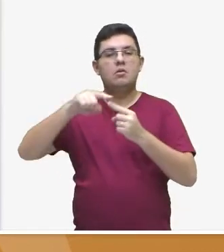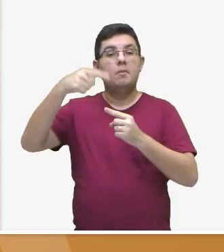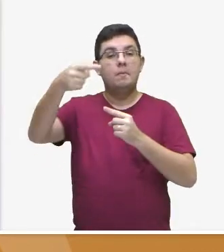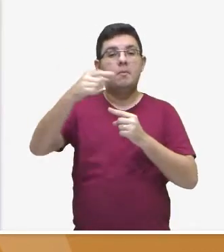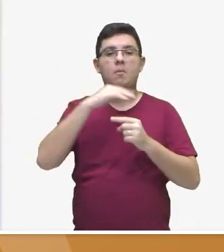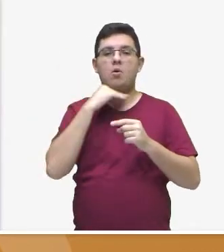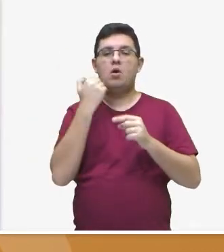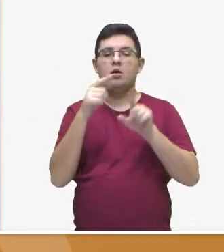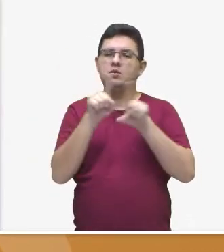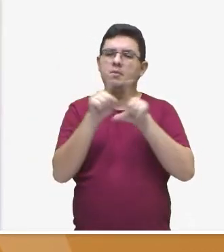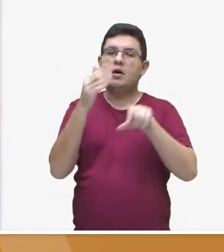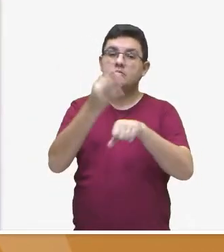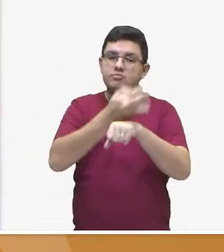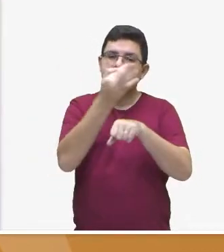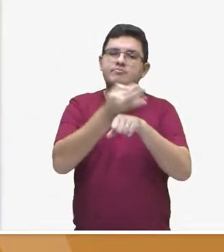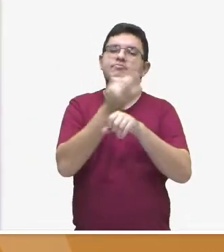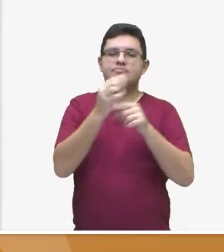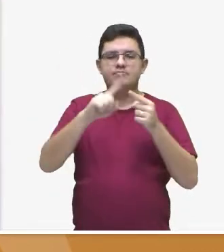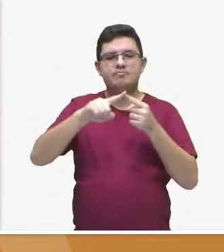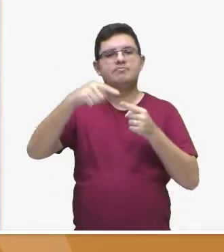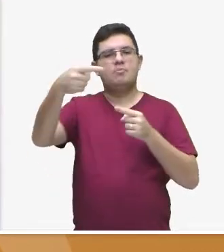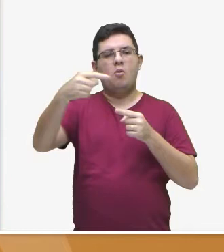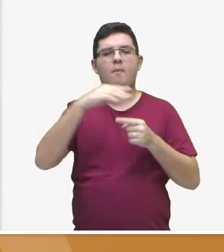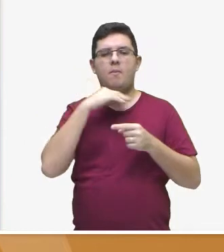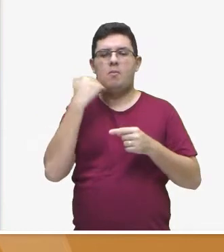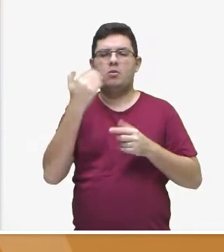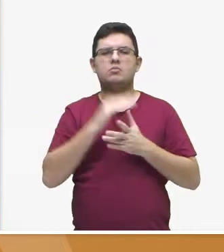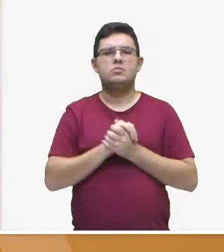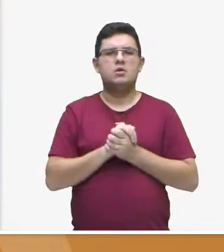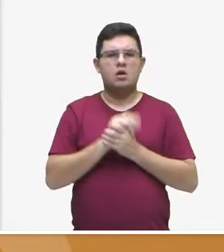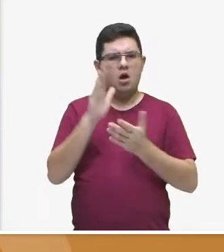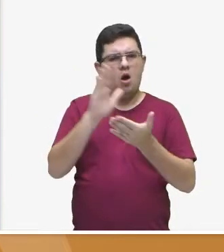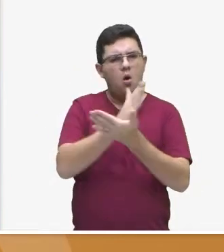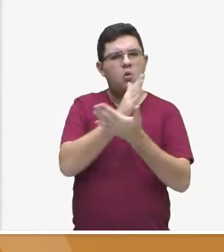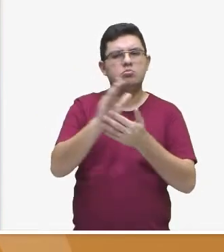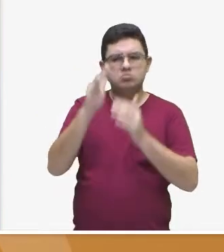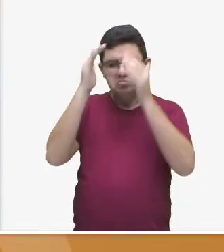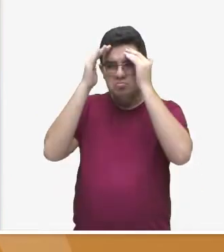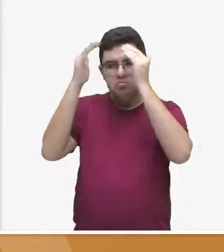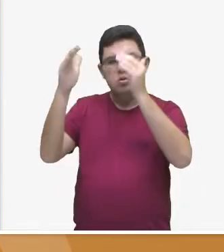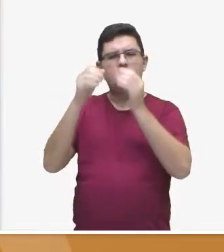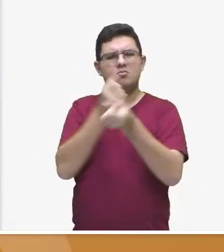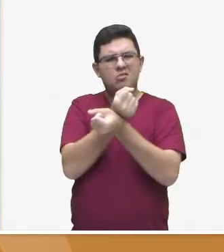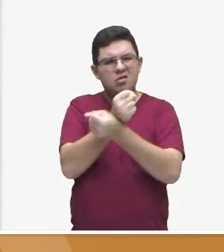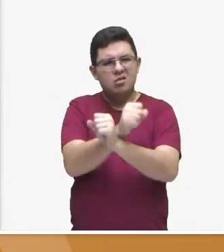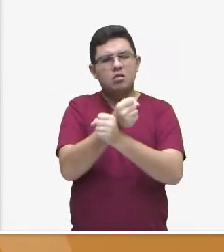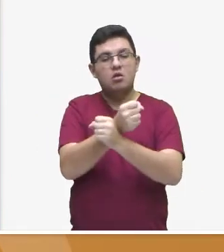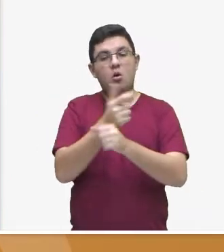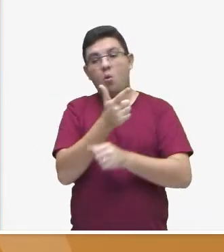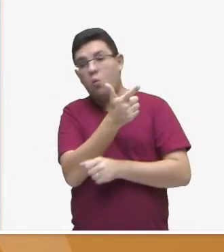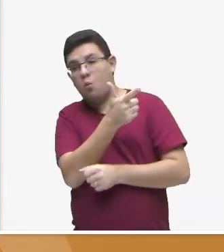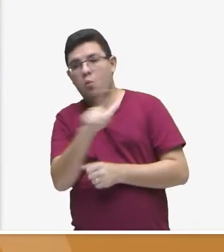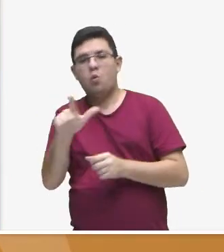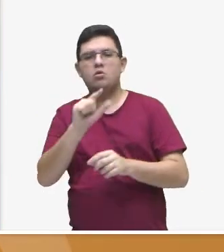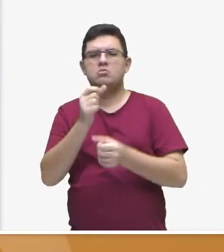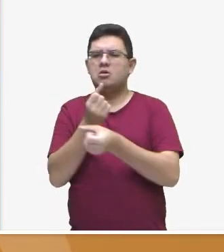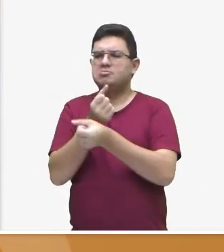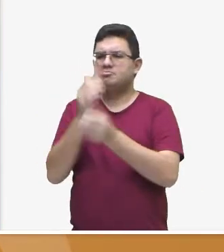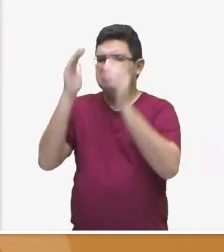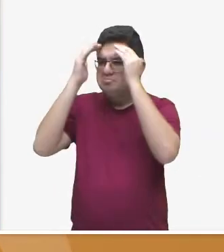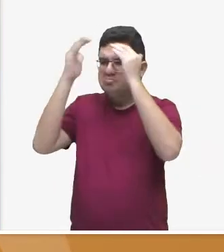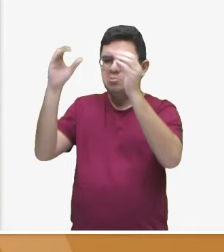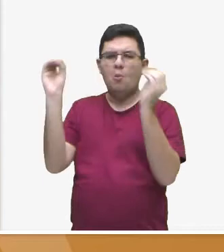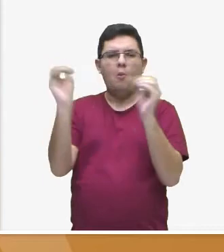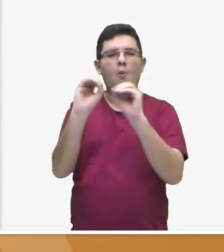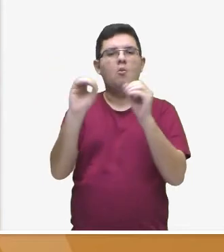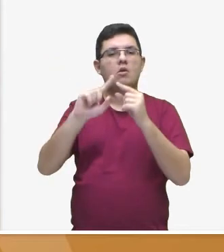Então, alguns se submeteram à escravidão, outros não se submeteram, resistiram, e aí